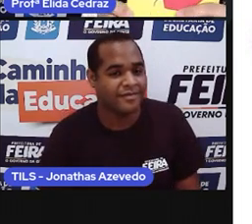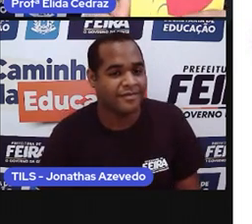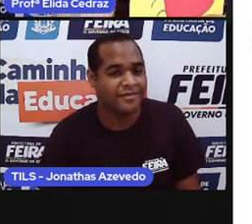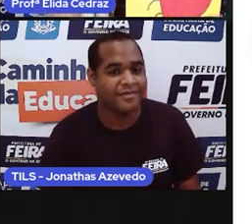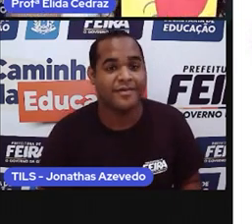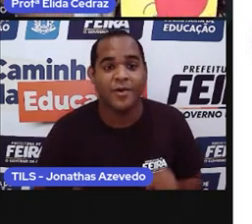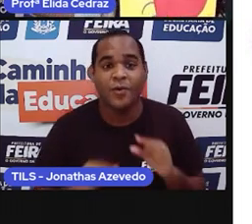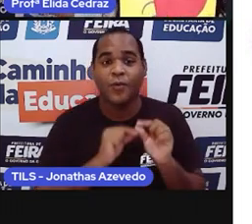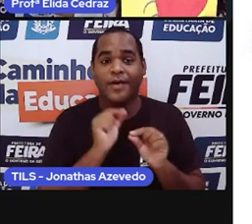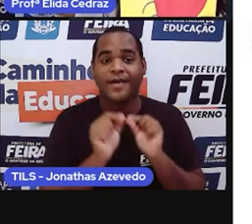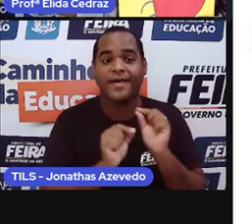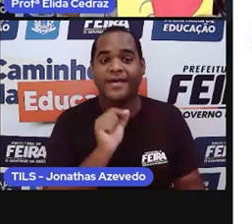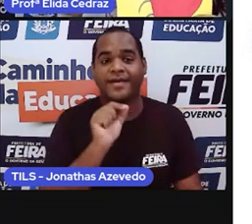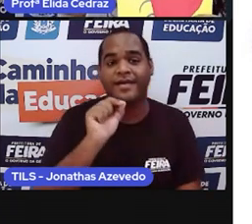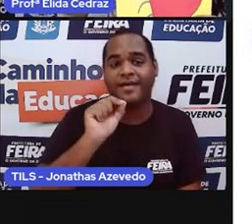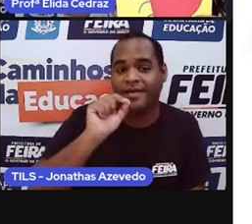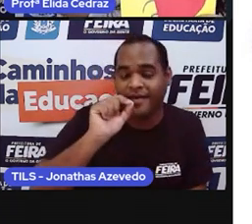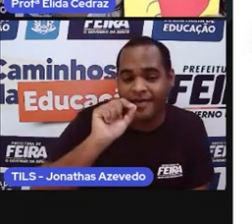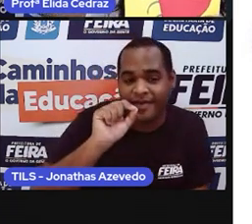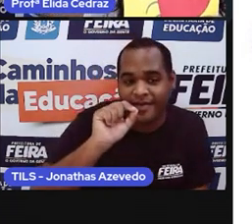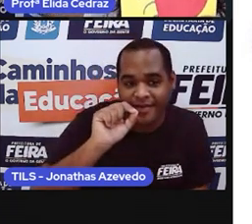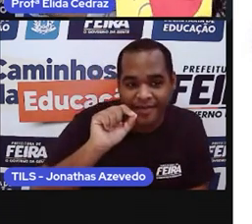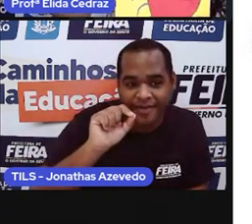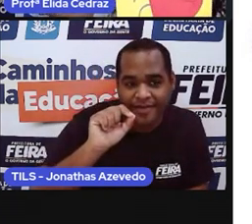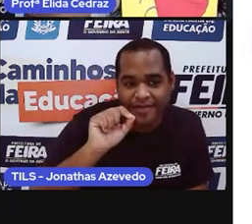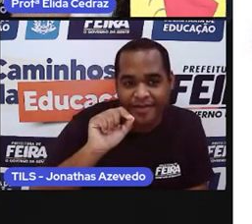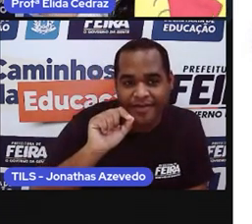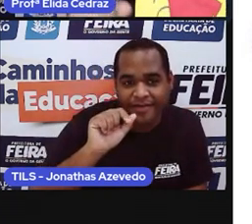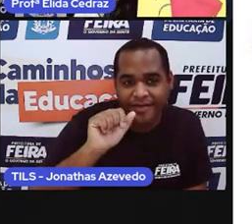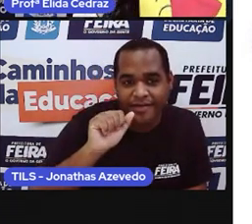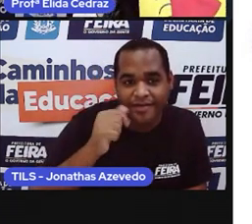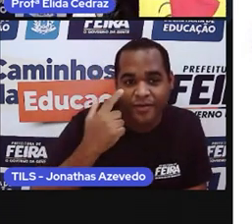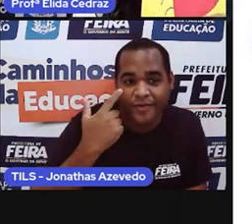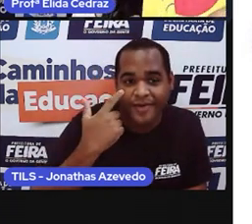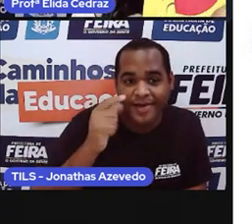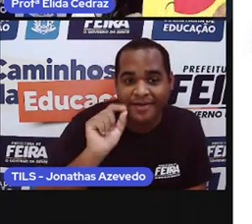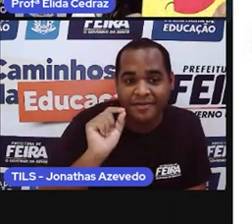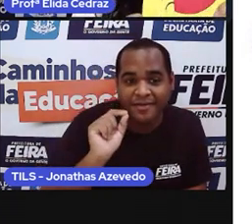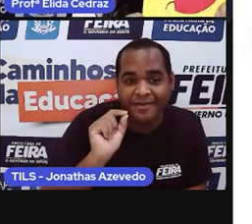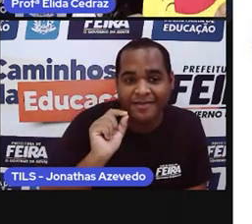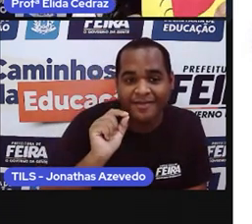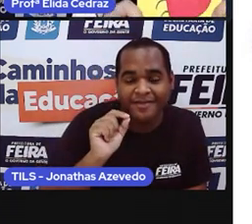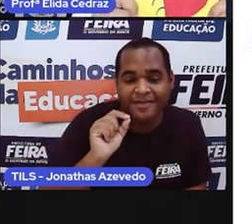Lê aí para a Pró o que está escrito aqui em cima no título. O que é que tem escrito aqui?